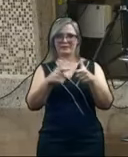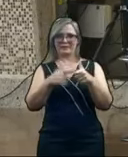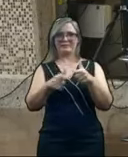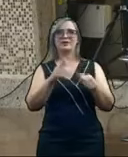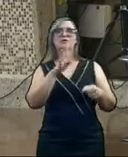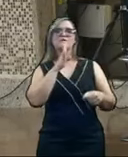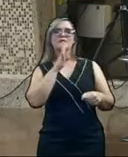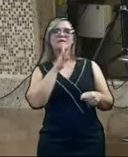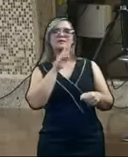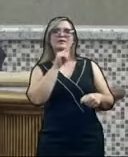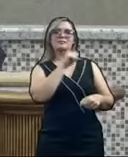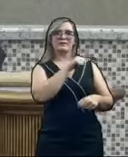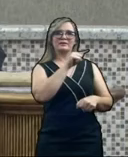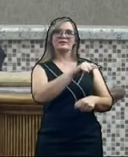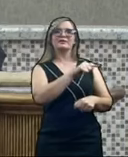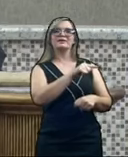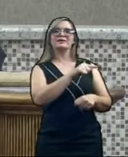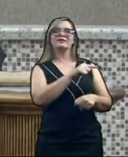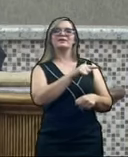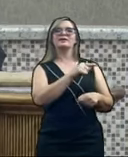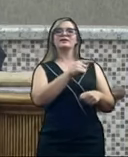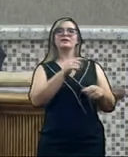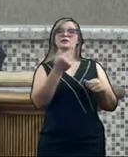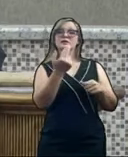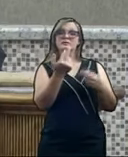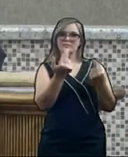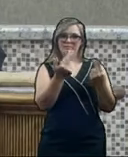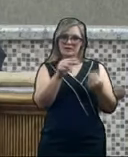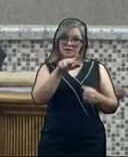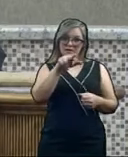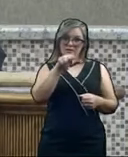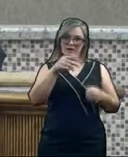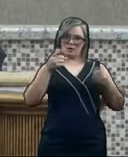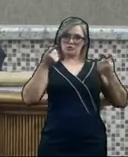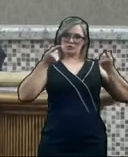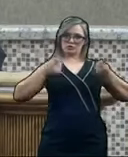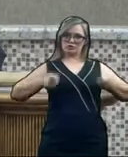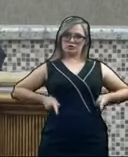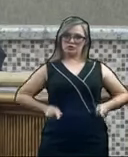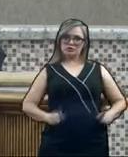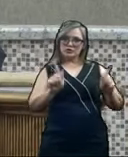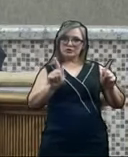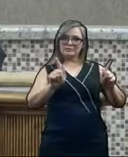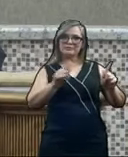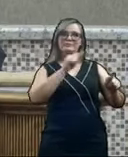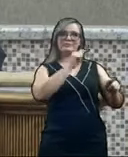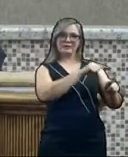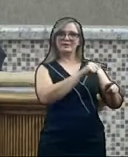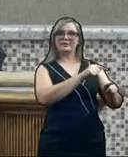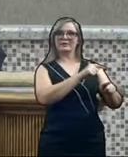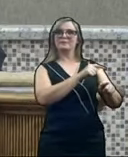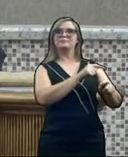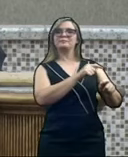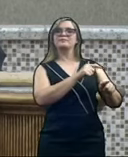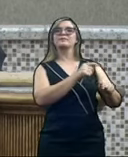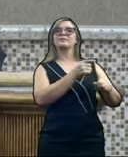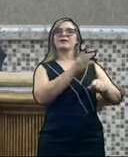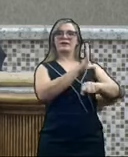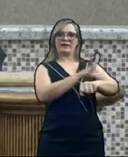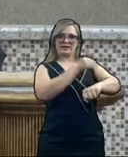irmão gêmeo de Esaú é mas já nasce pegado no pé de Esaú há